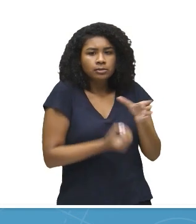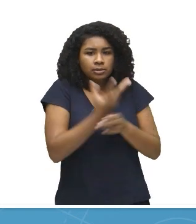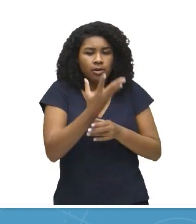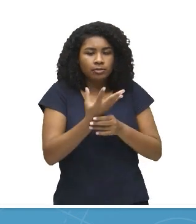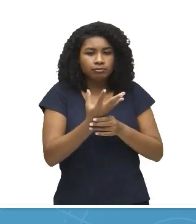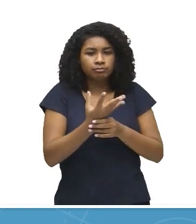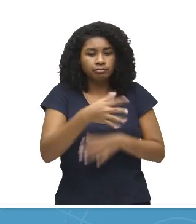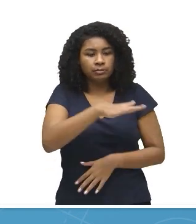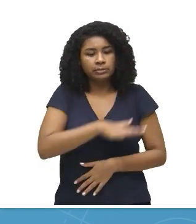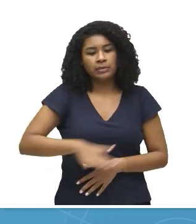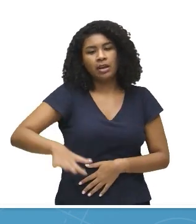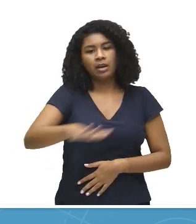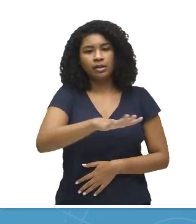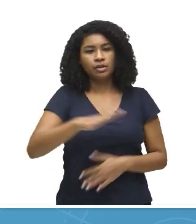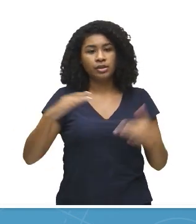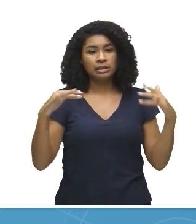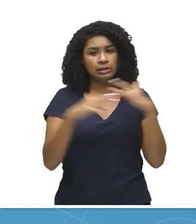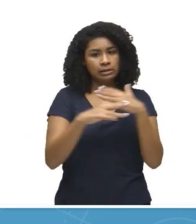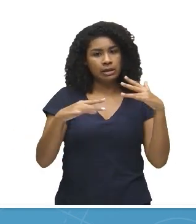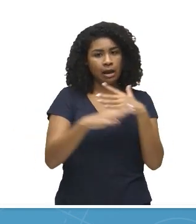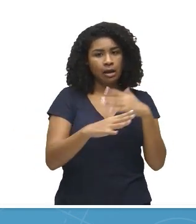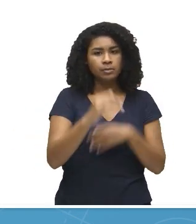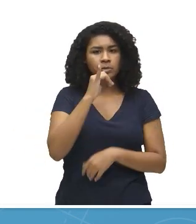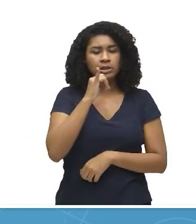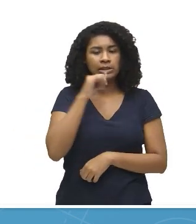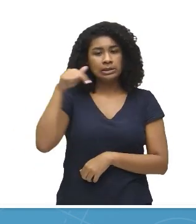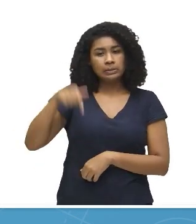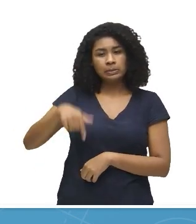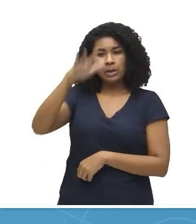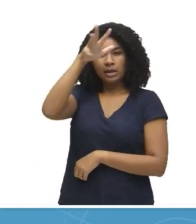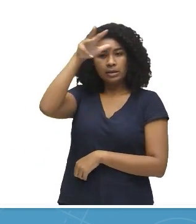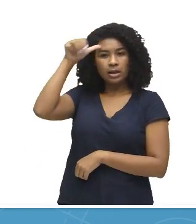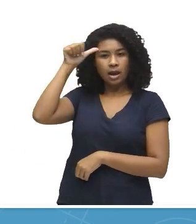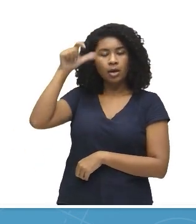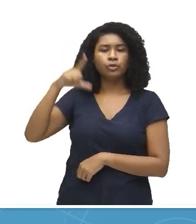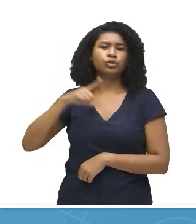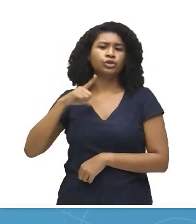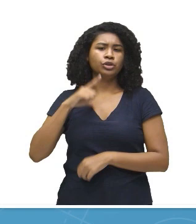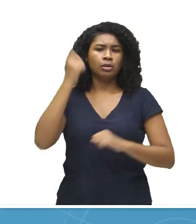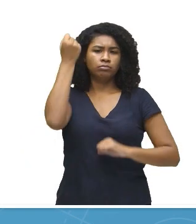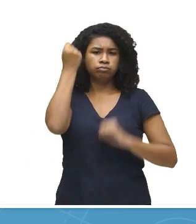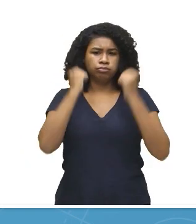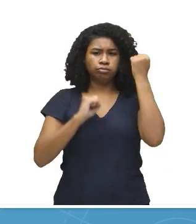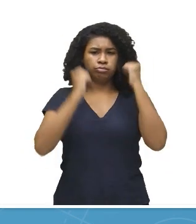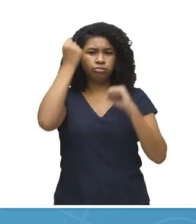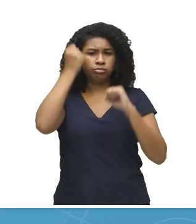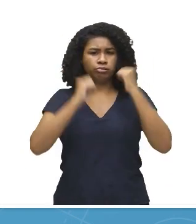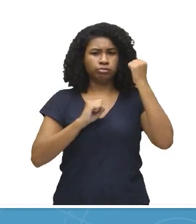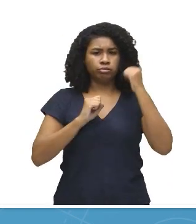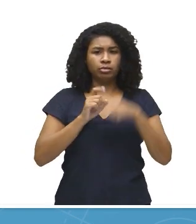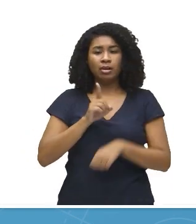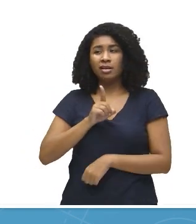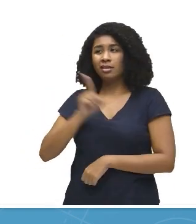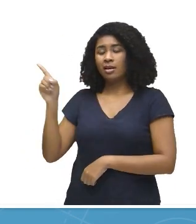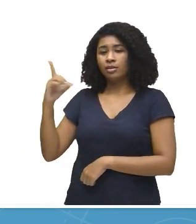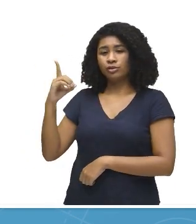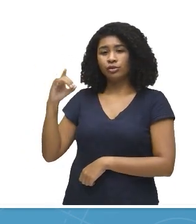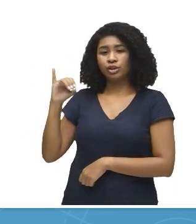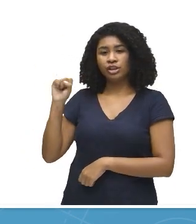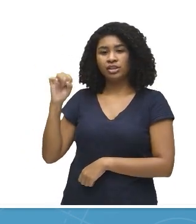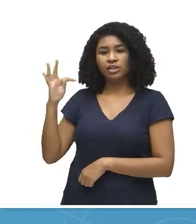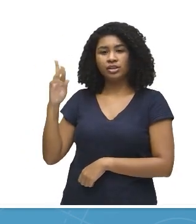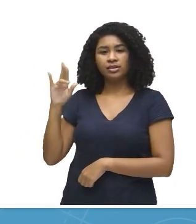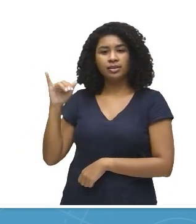cidades. Então a gente tem, por exemplo, aqui em Manaus, as indústrias que elas são concentradas aqui